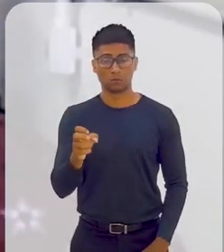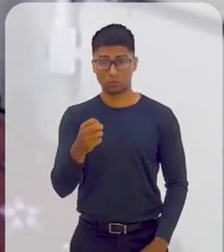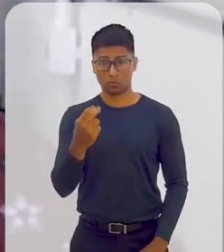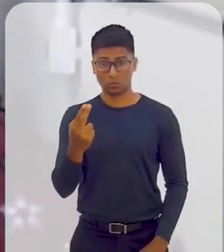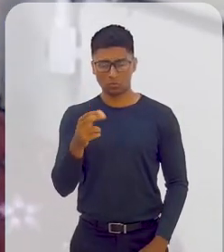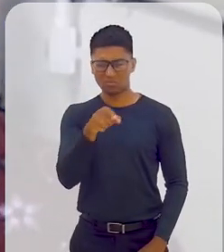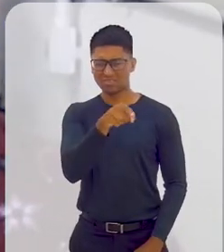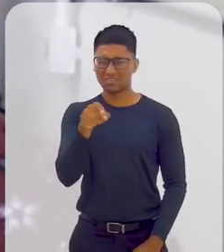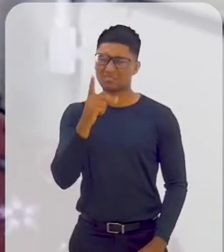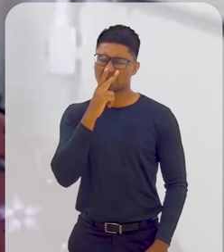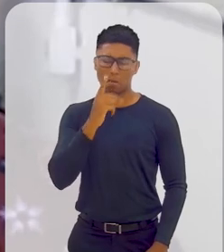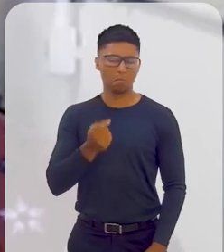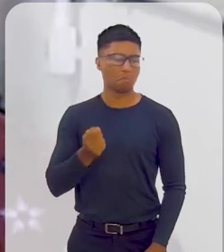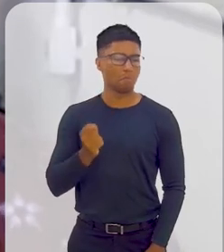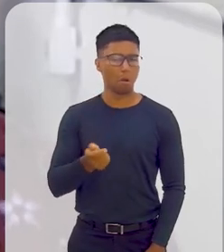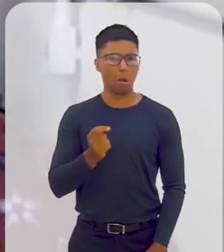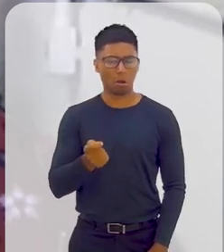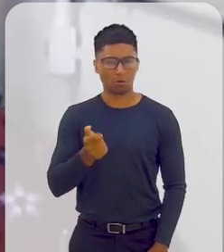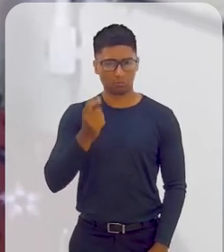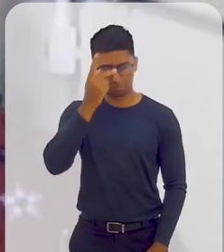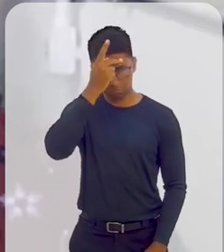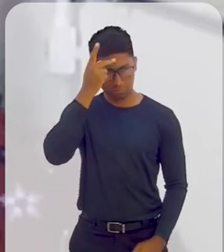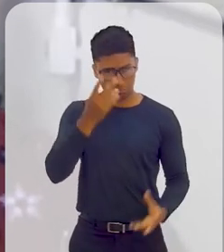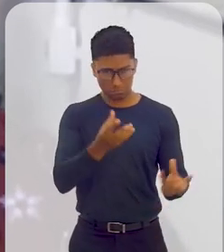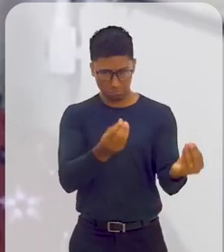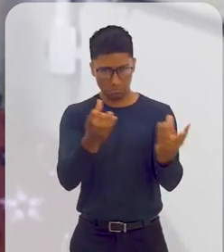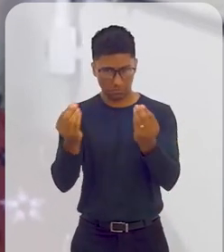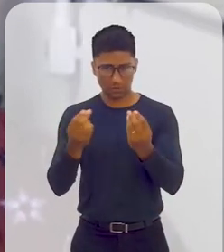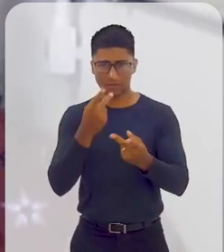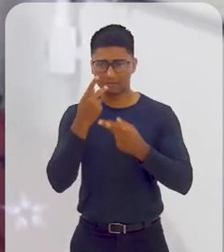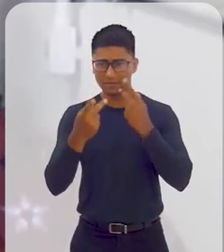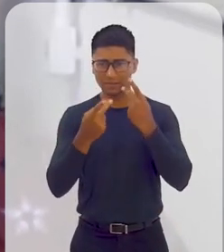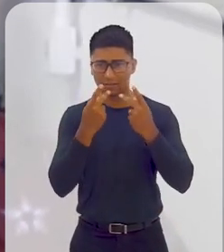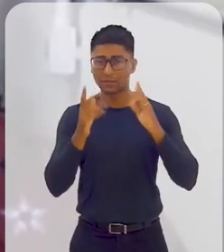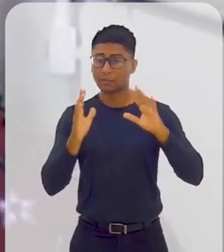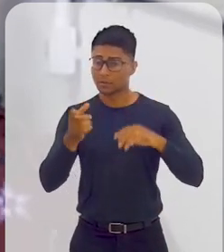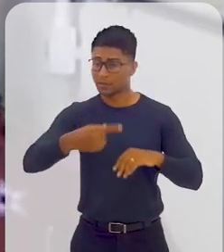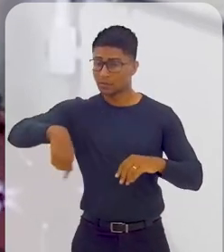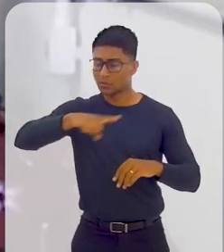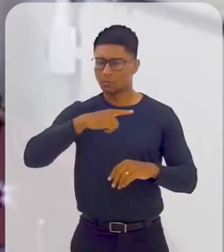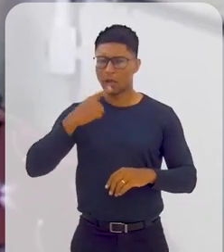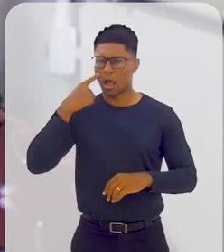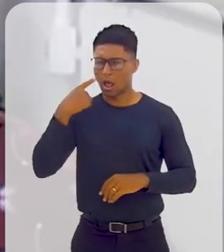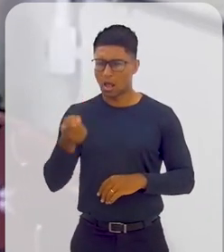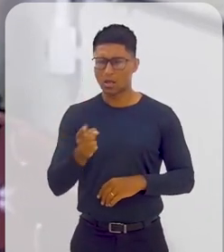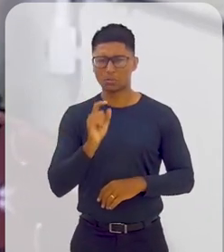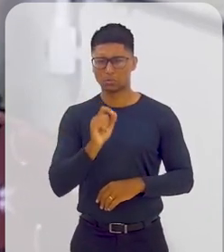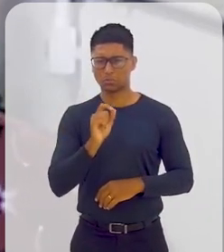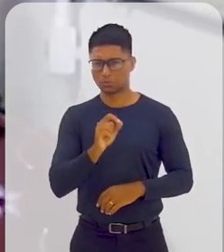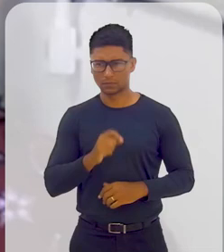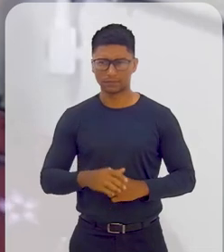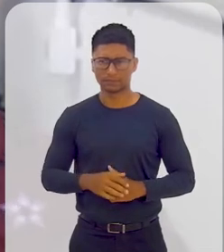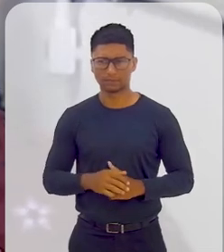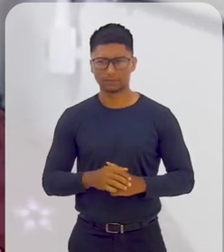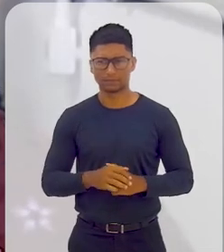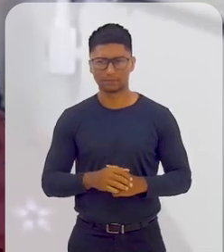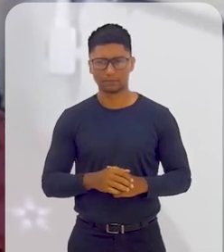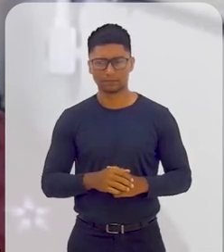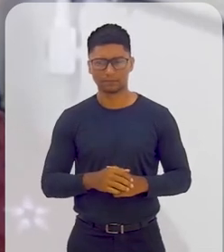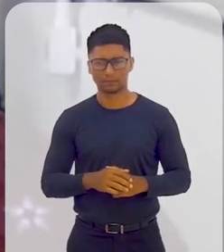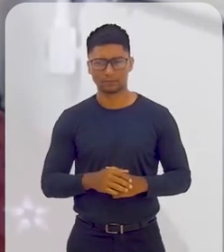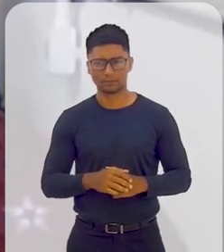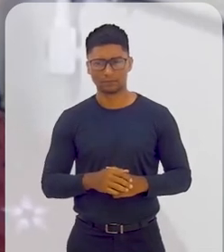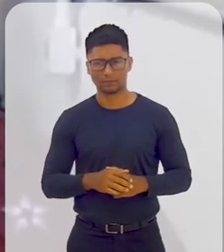agricultura significativa, né? E a gente pode observar que, mesmo não tendo